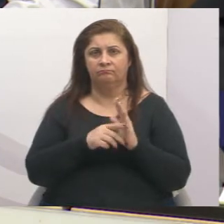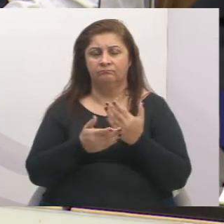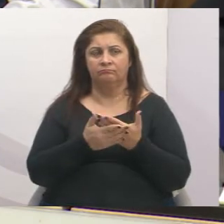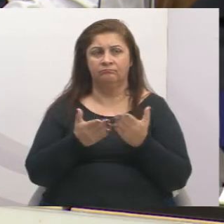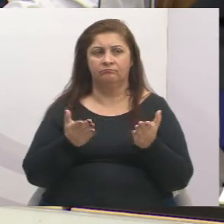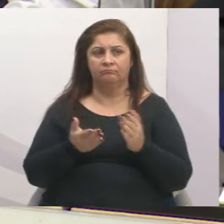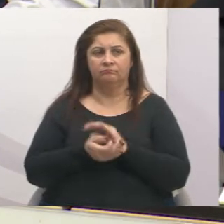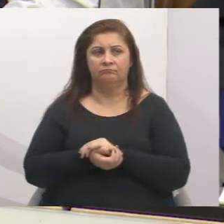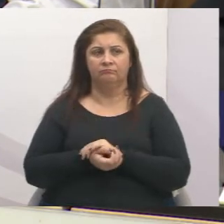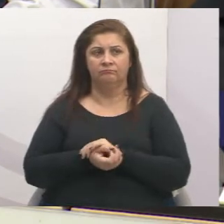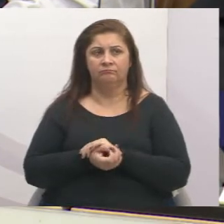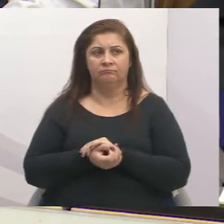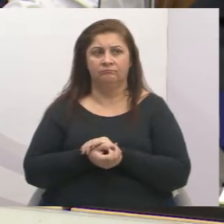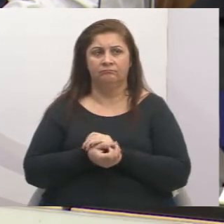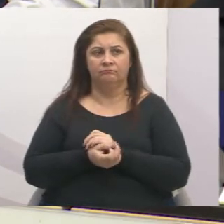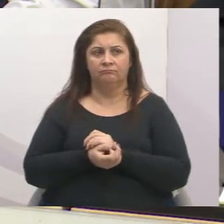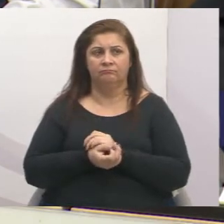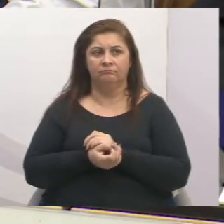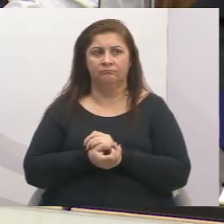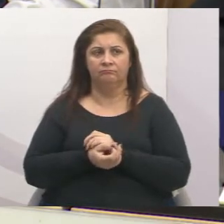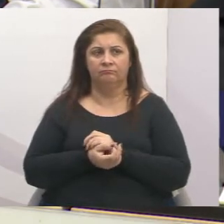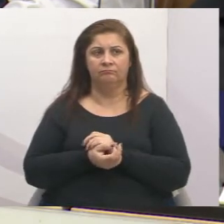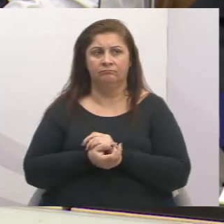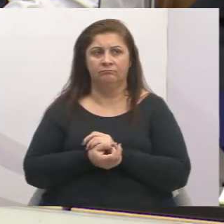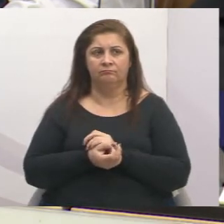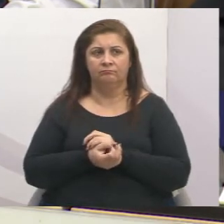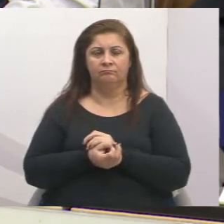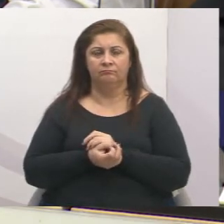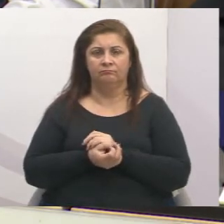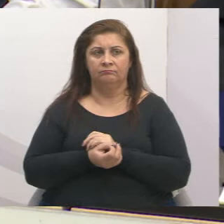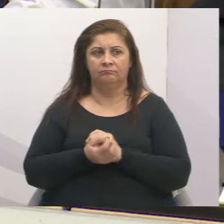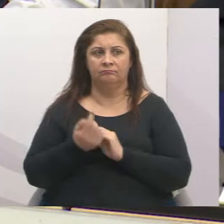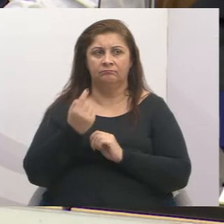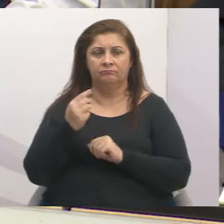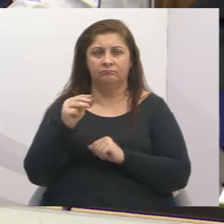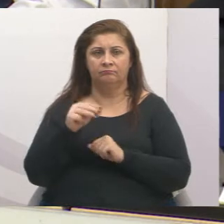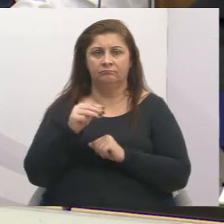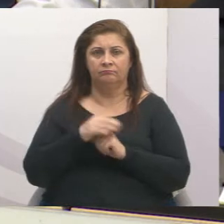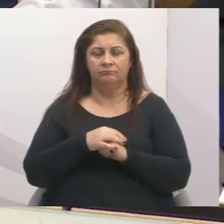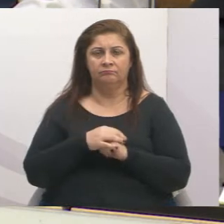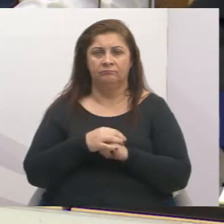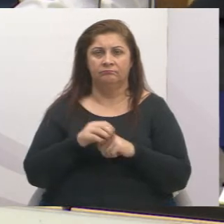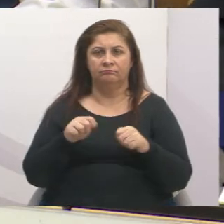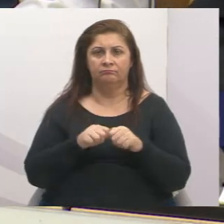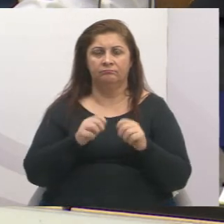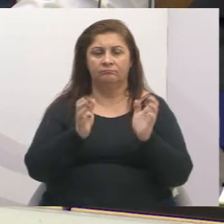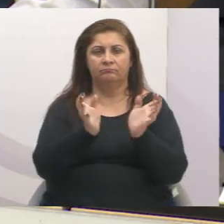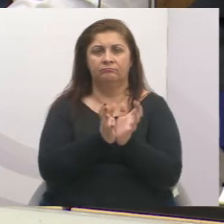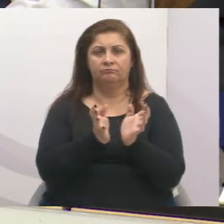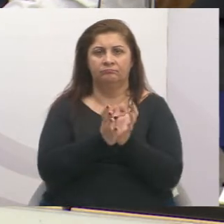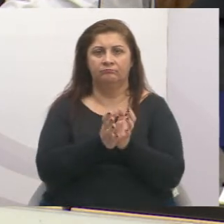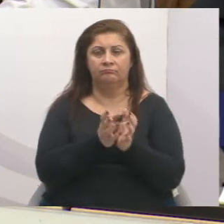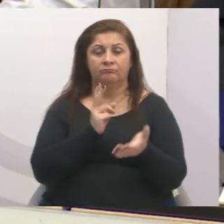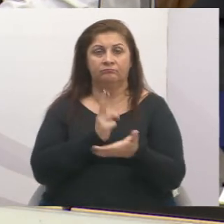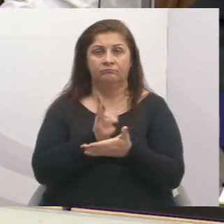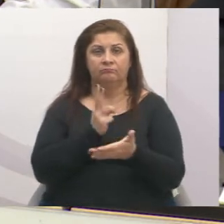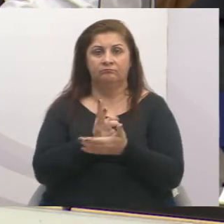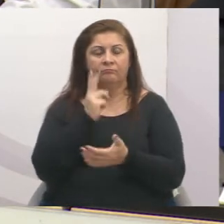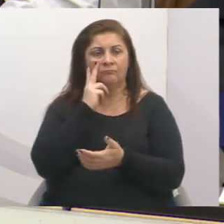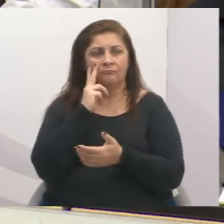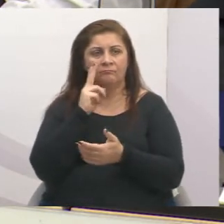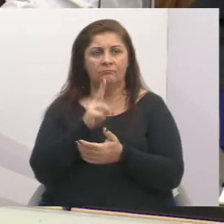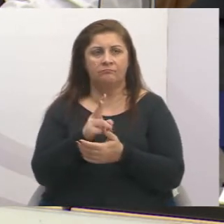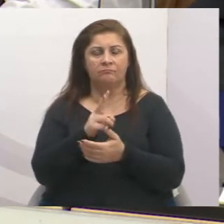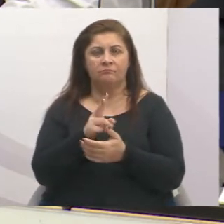vereadores, prefeito, né, só mais um minuto, senhor presidente, para que nós façamos aqui uma comissão permanente de resolução para acompanhar